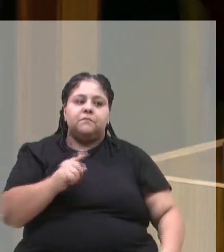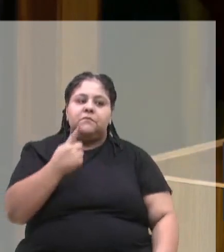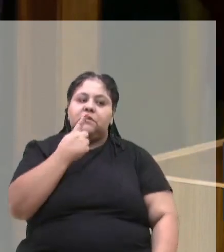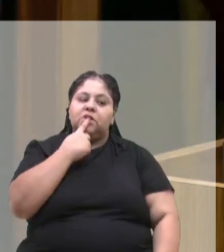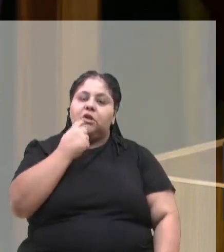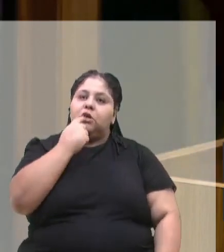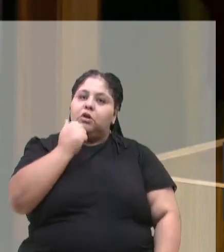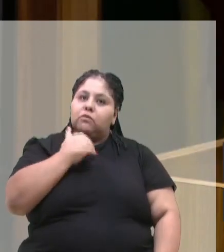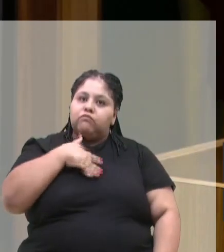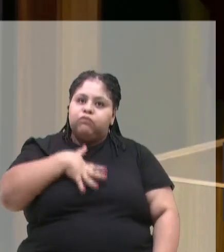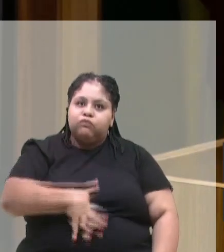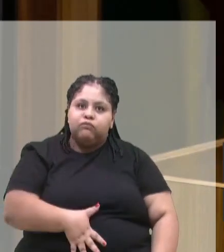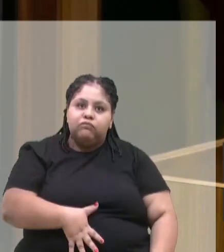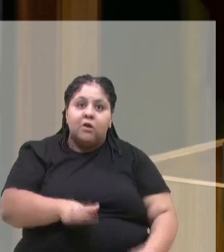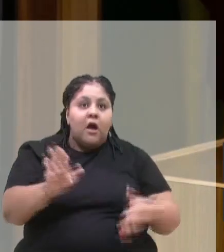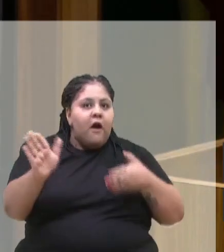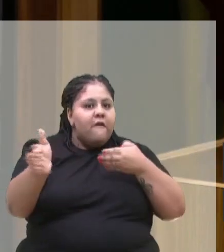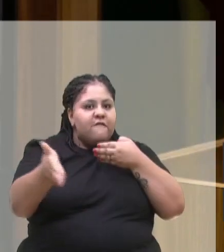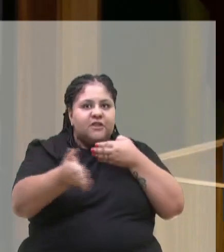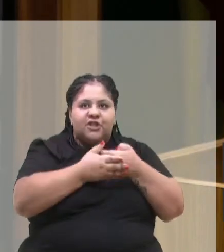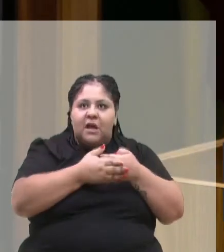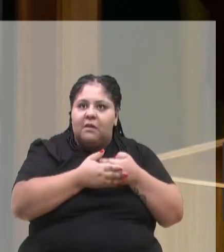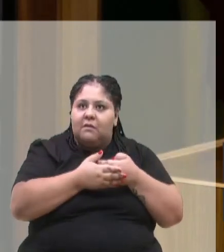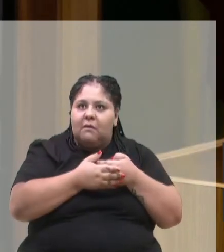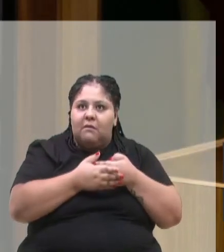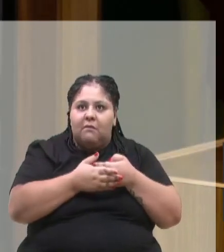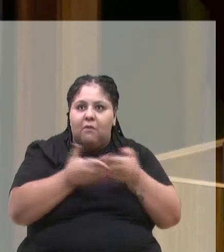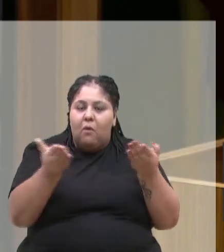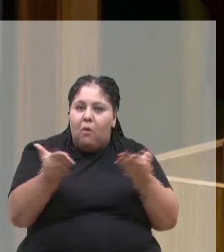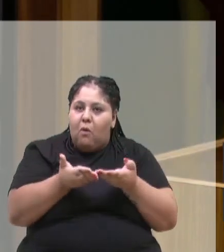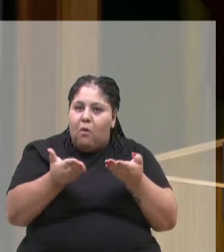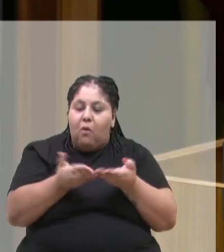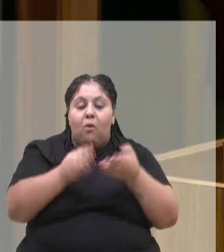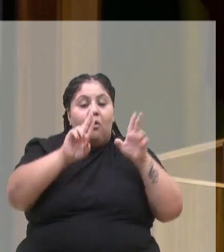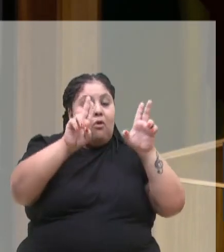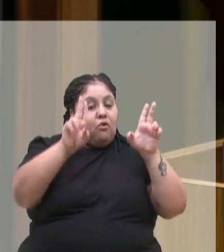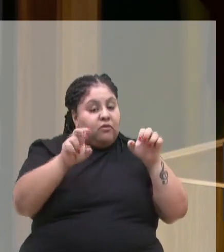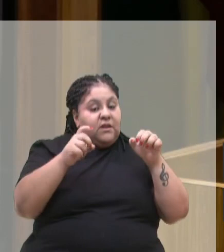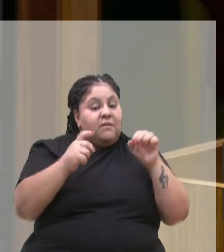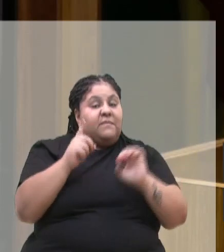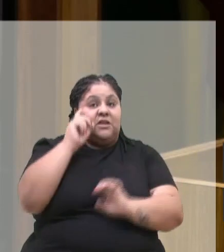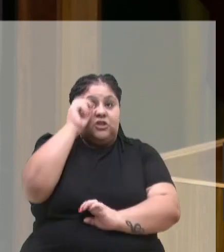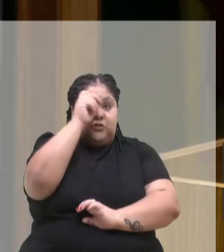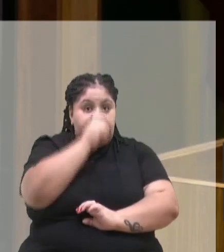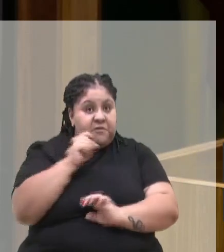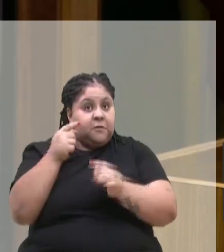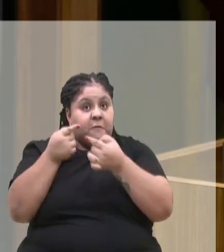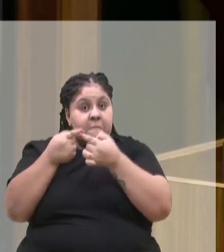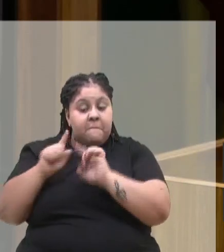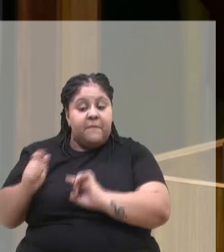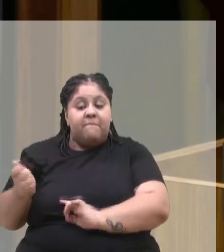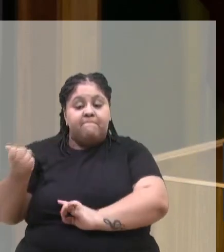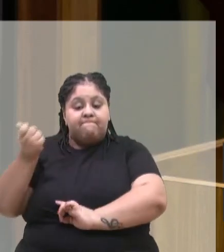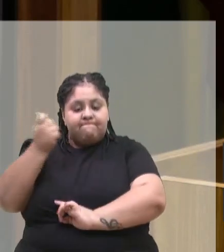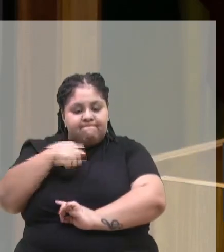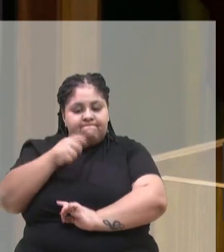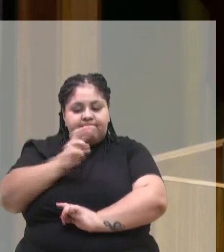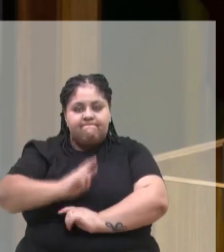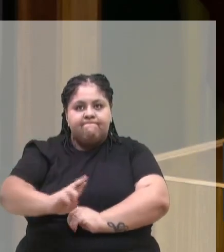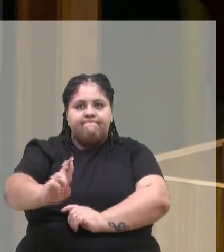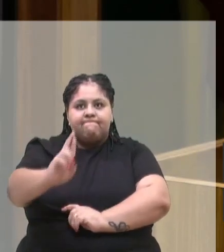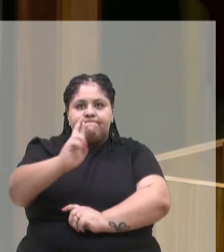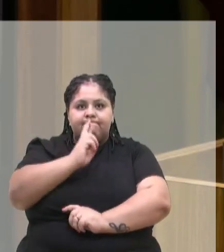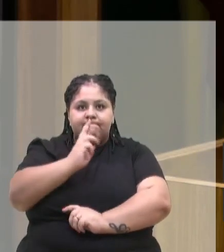capacidade está fechada porque está interditado. Então, o tema é complexo, mas precisamos de